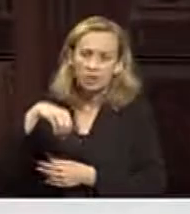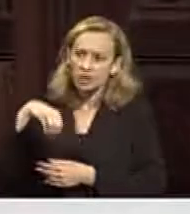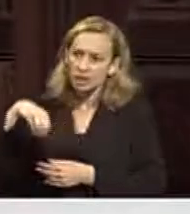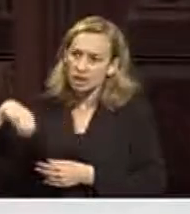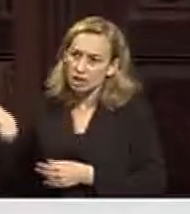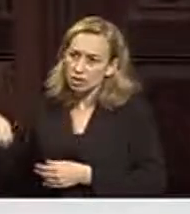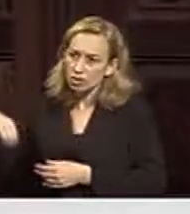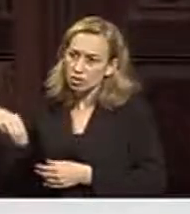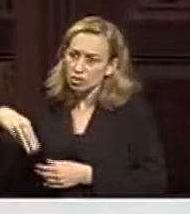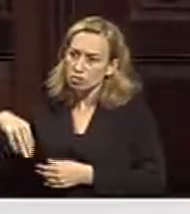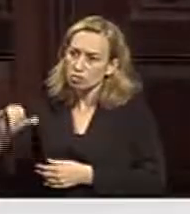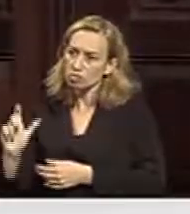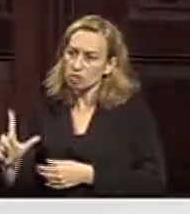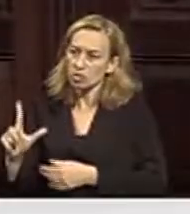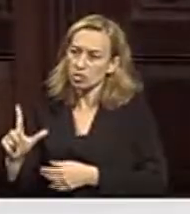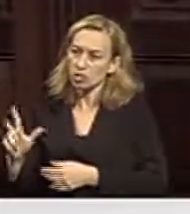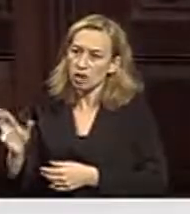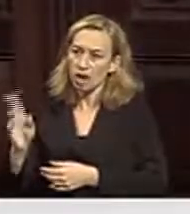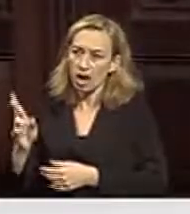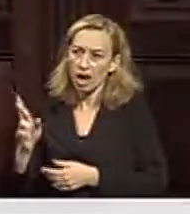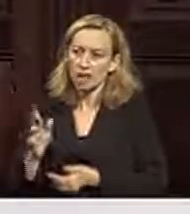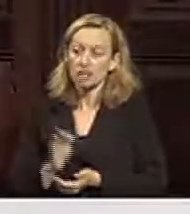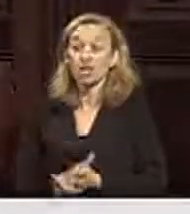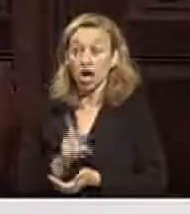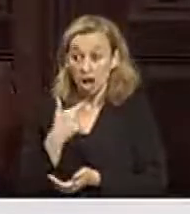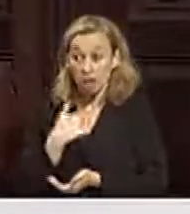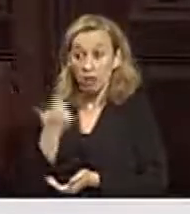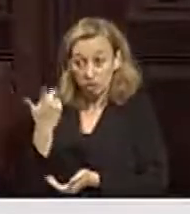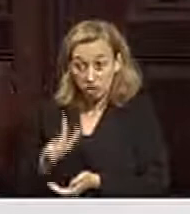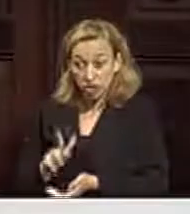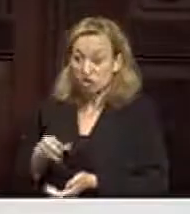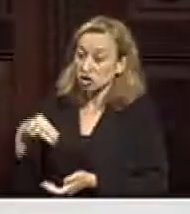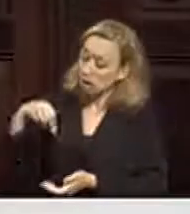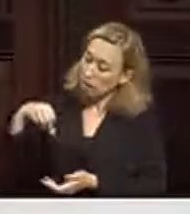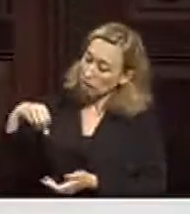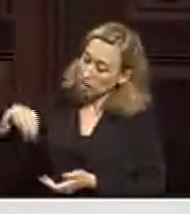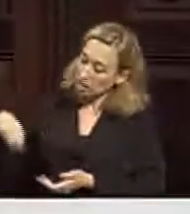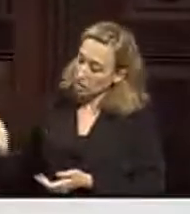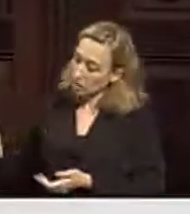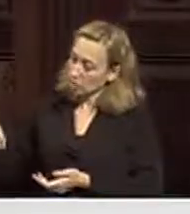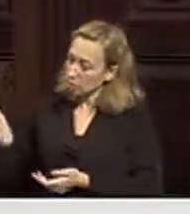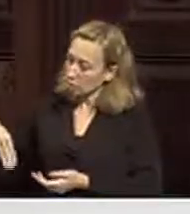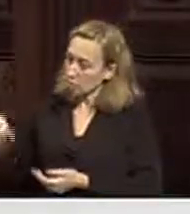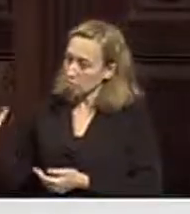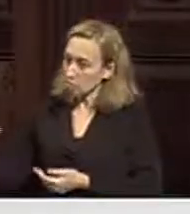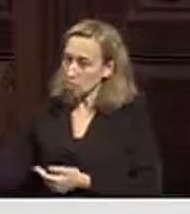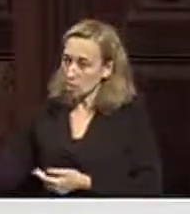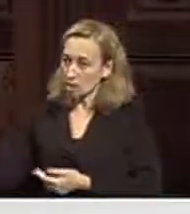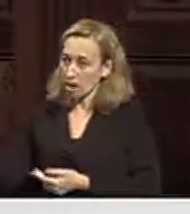R$900 mil. Eu vou repetir, R$900 mil.